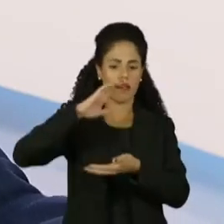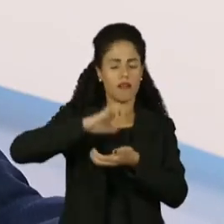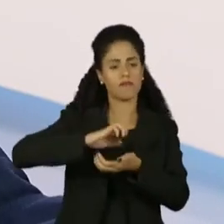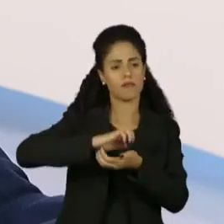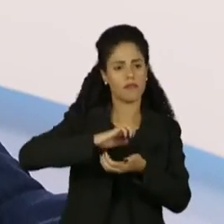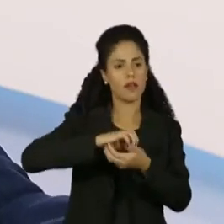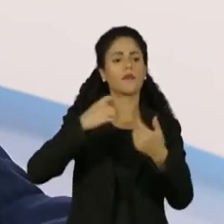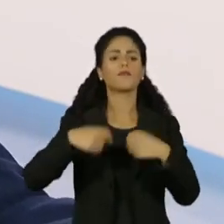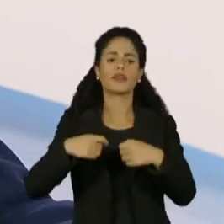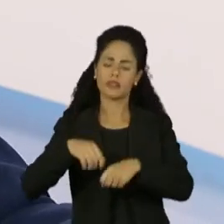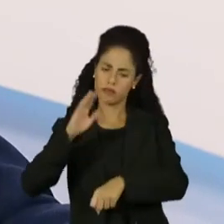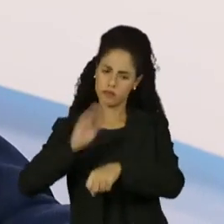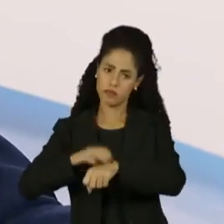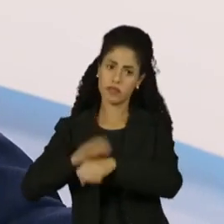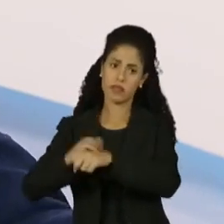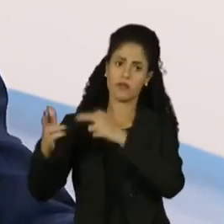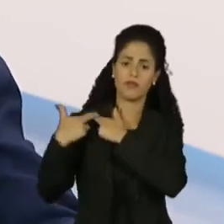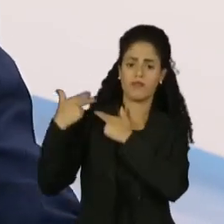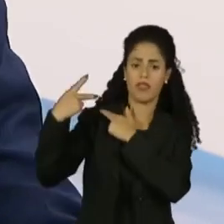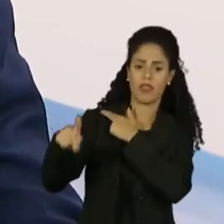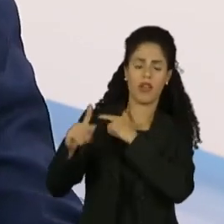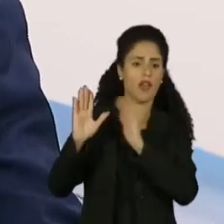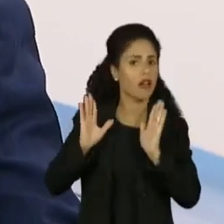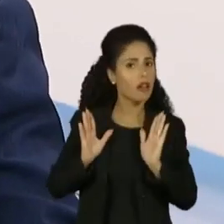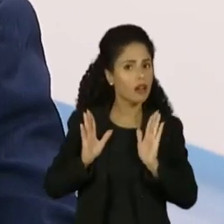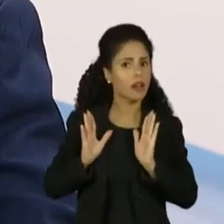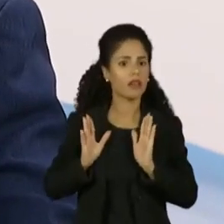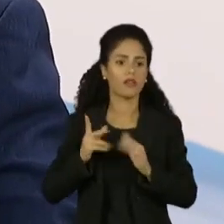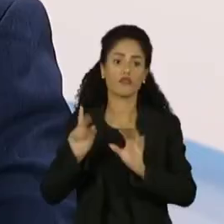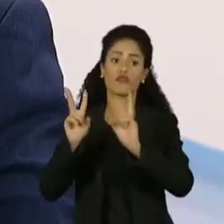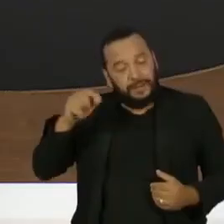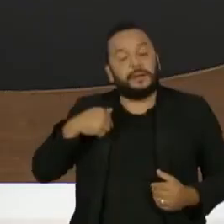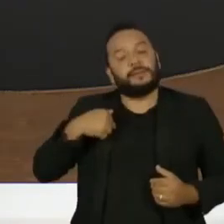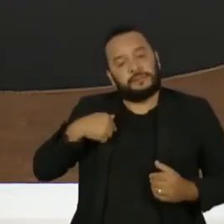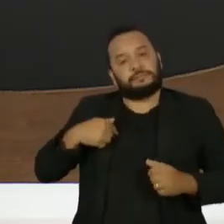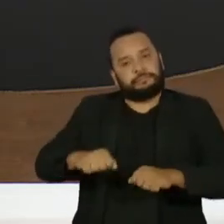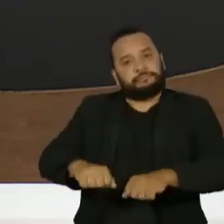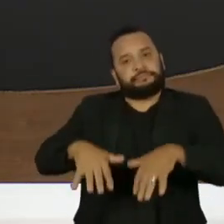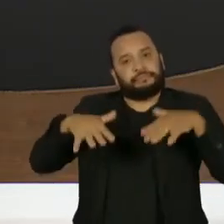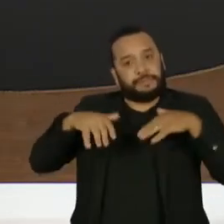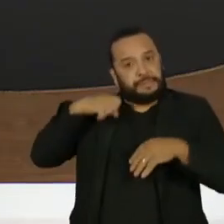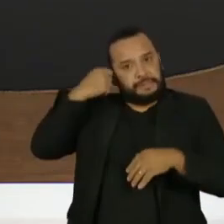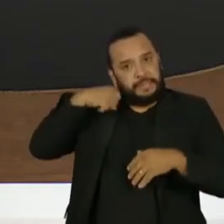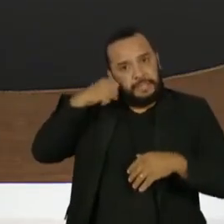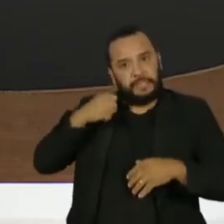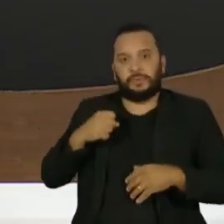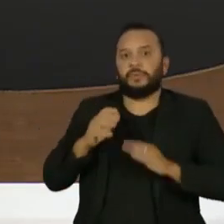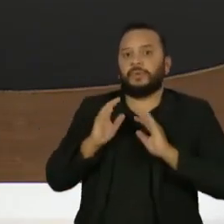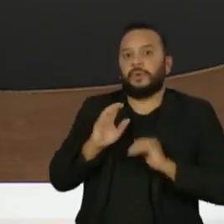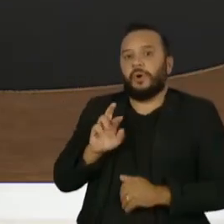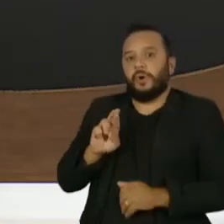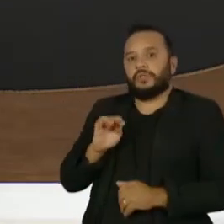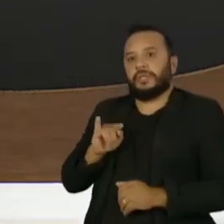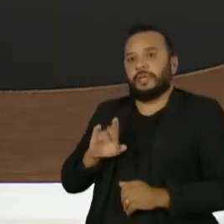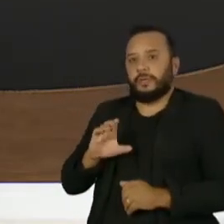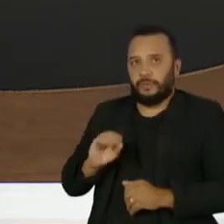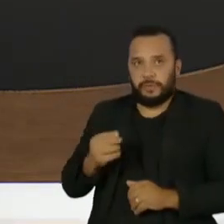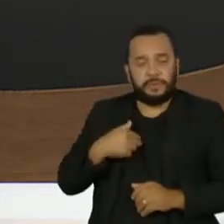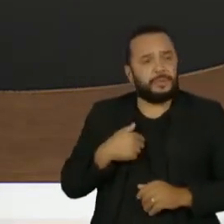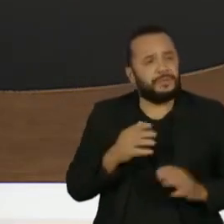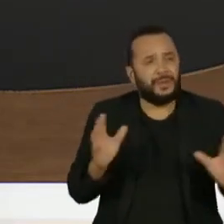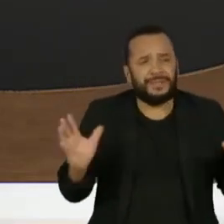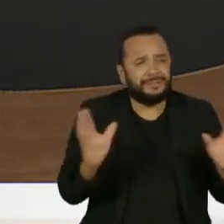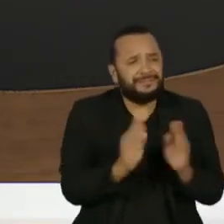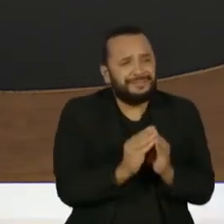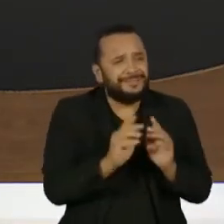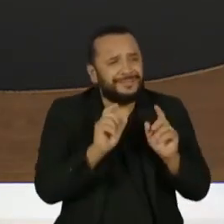STF tem que voltar a fazer o seu papel, de falar nos autos dos processos. A polarização política ela tem um efeito de que os dois lados